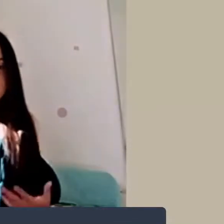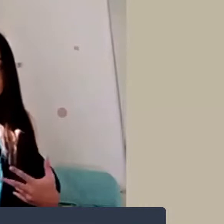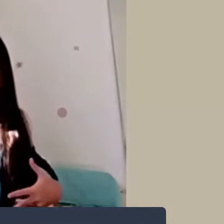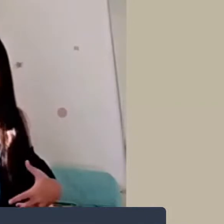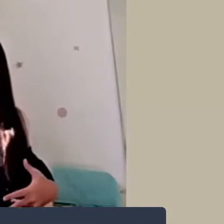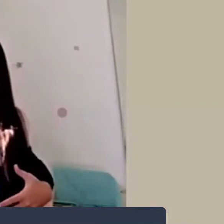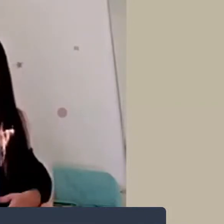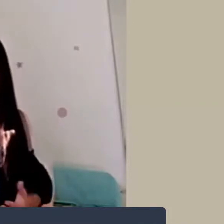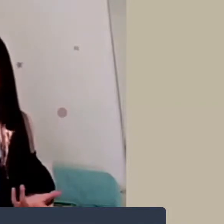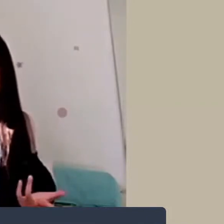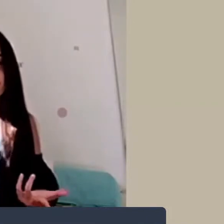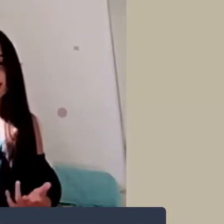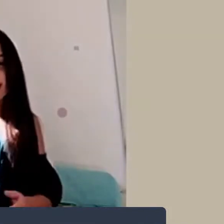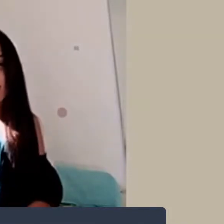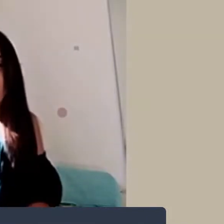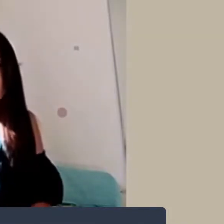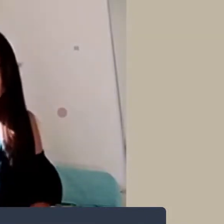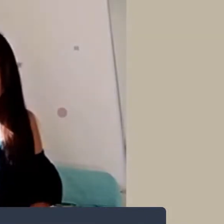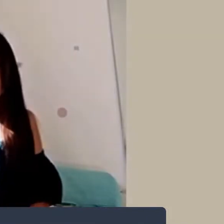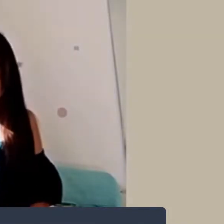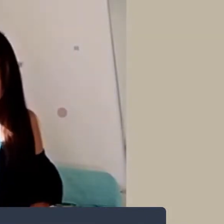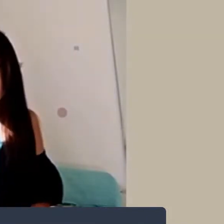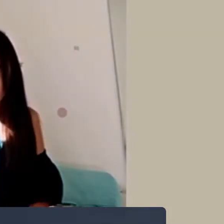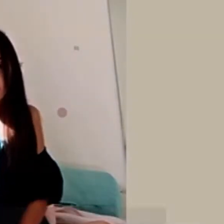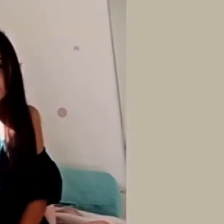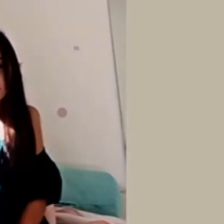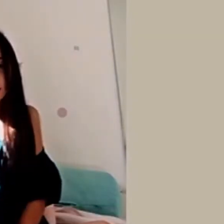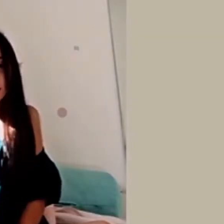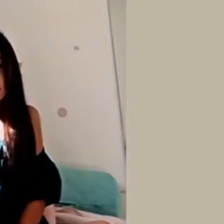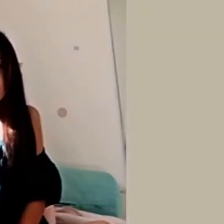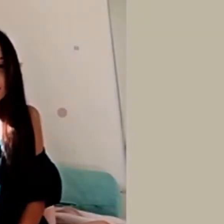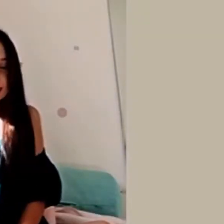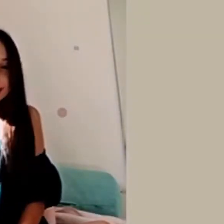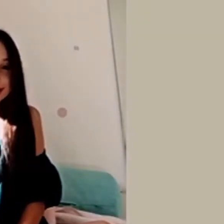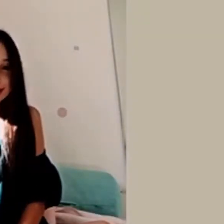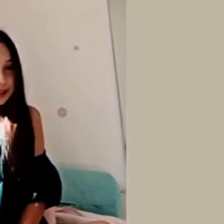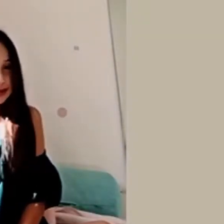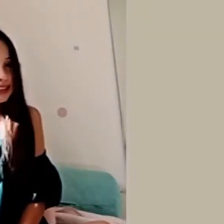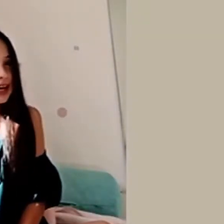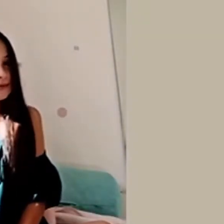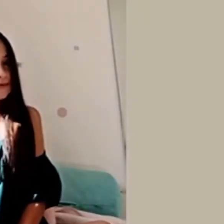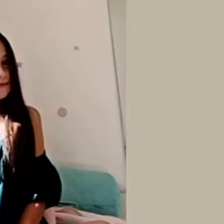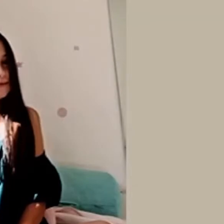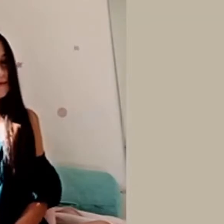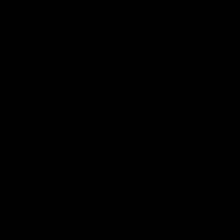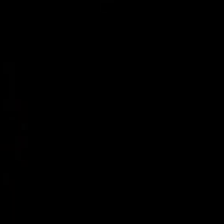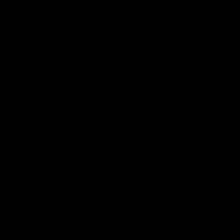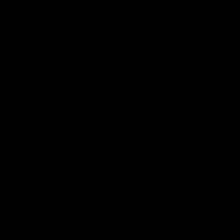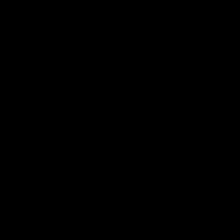por isso que eu fico cá e vou, sei lá, porque se pegar Covid, não adianta só um chá.